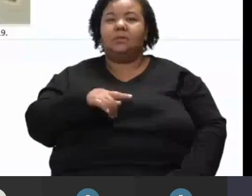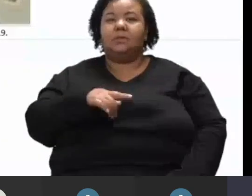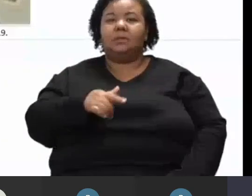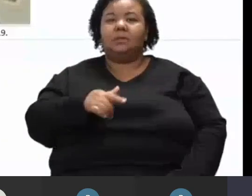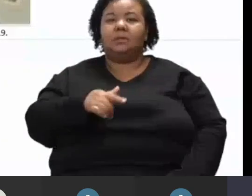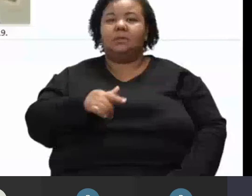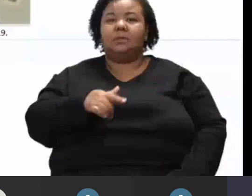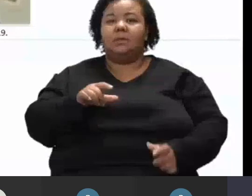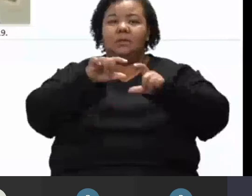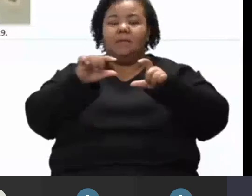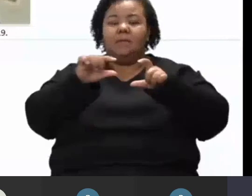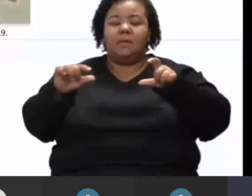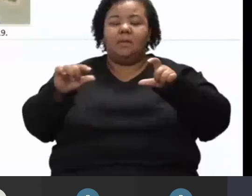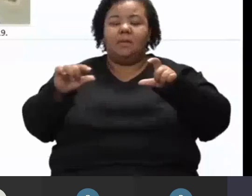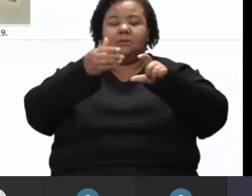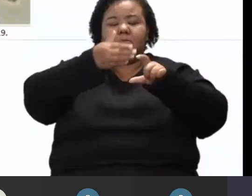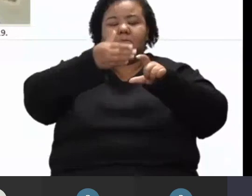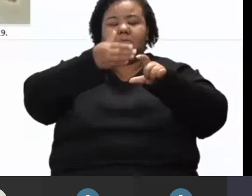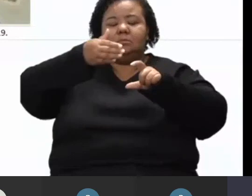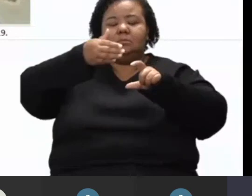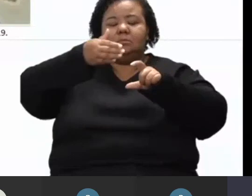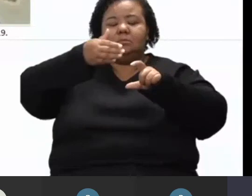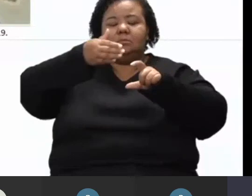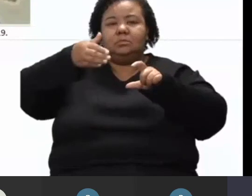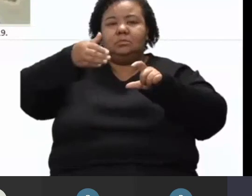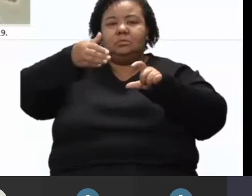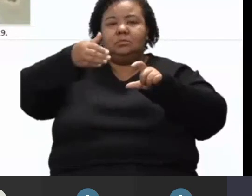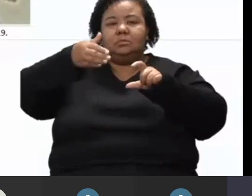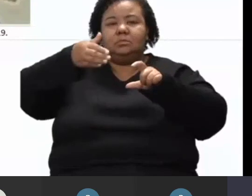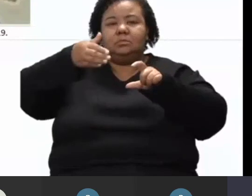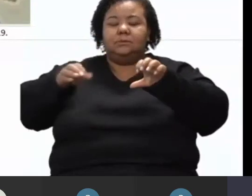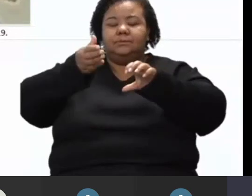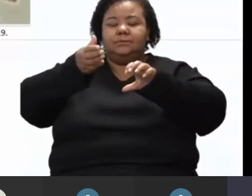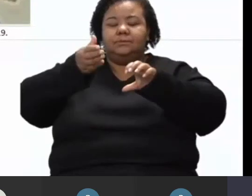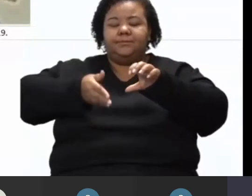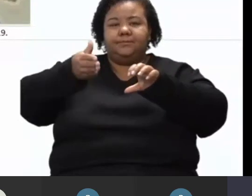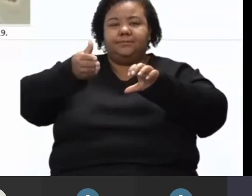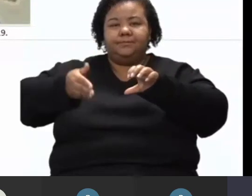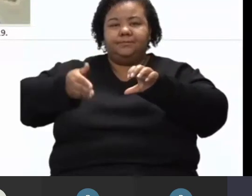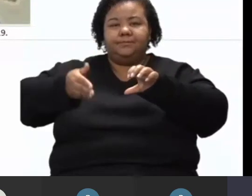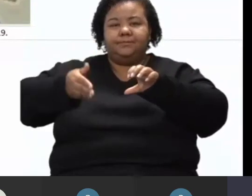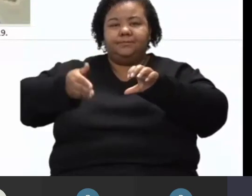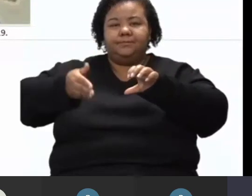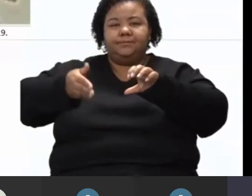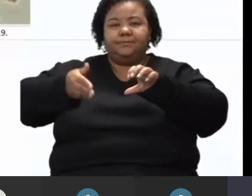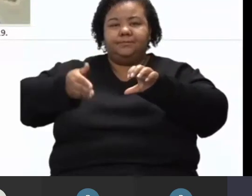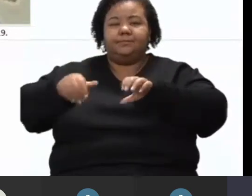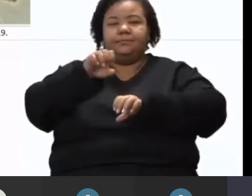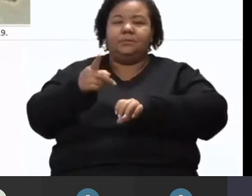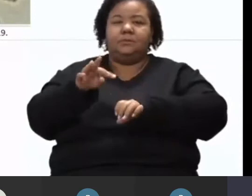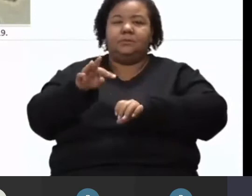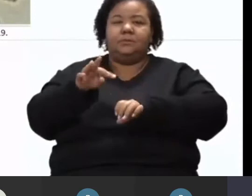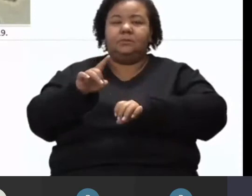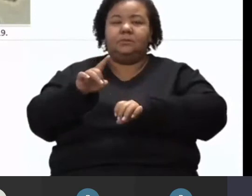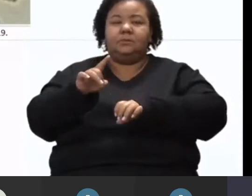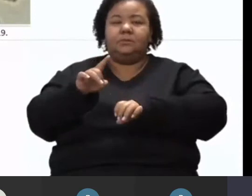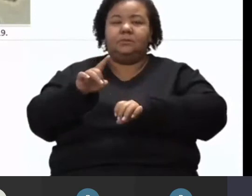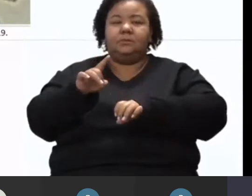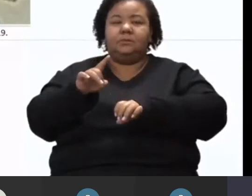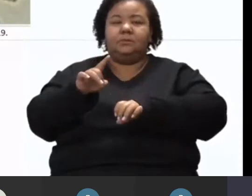parede transversal dividindo as hifas. Isso seria uma hifa septada. Ou como também pode